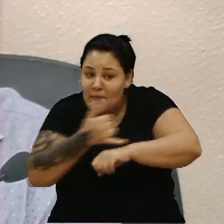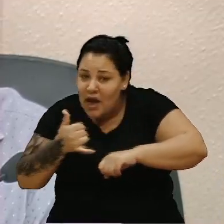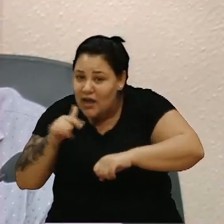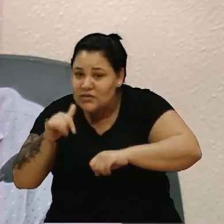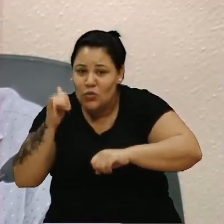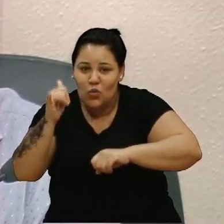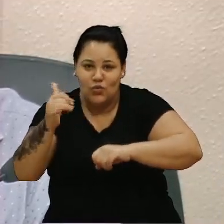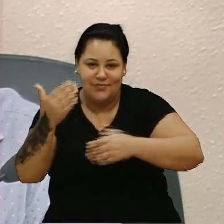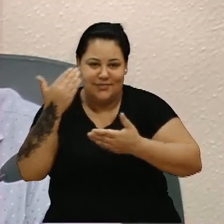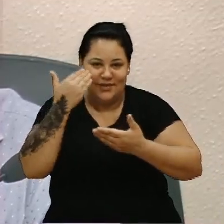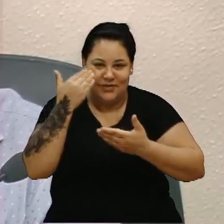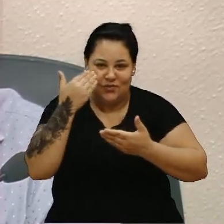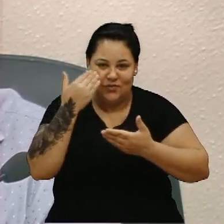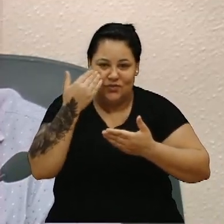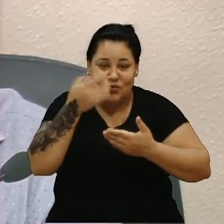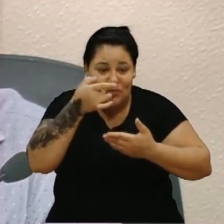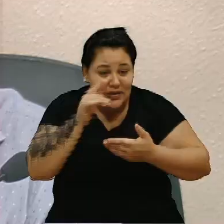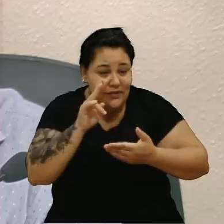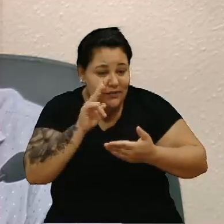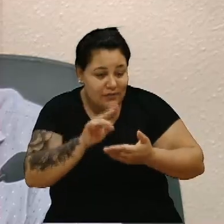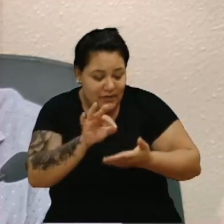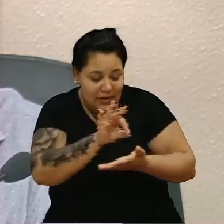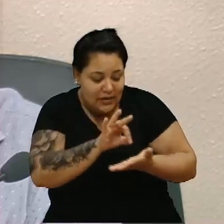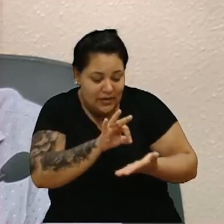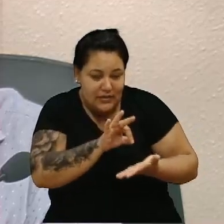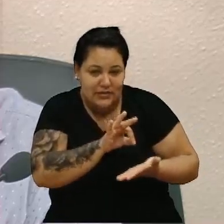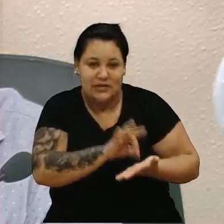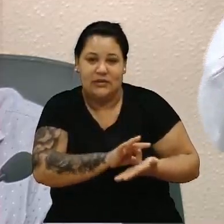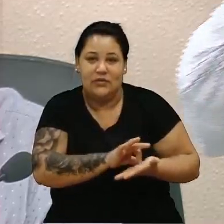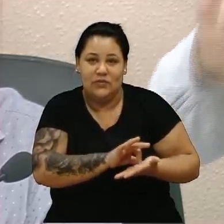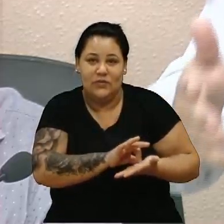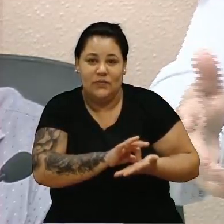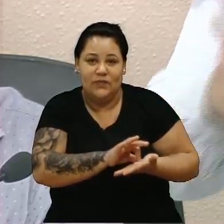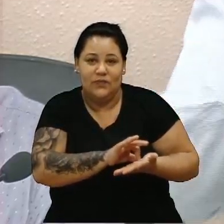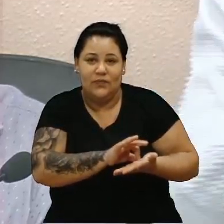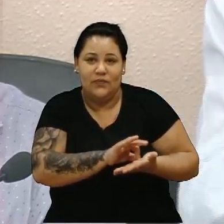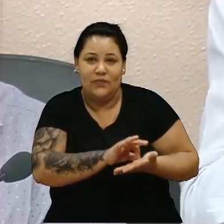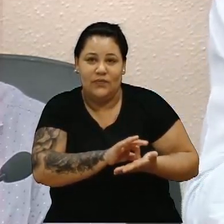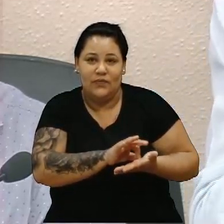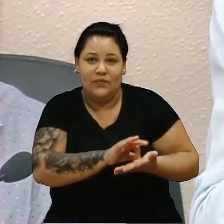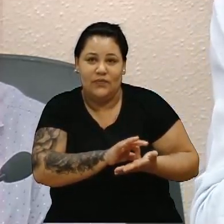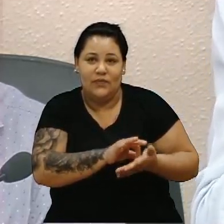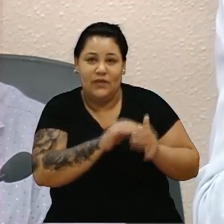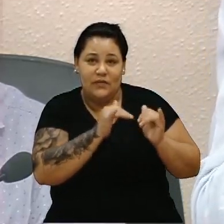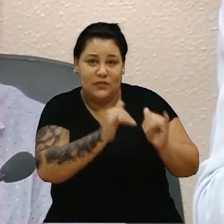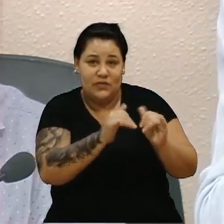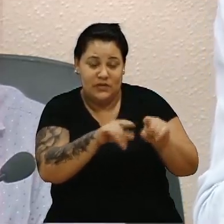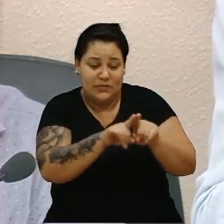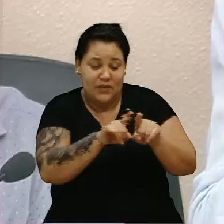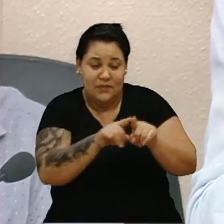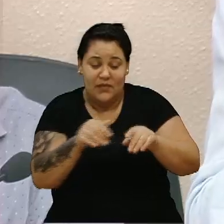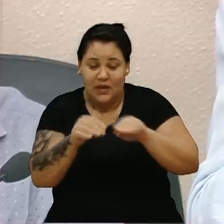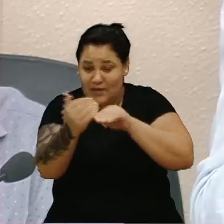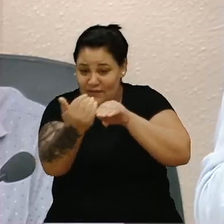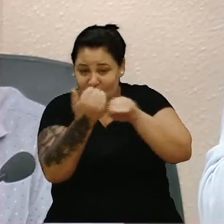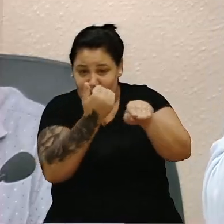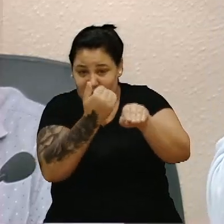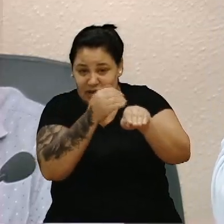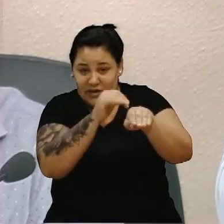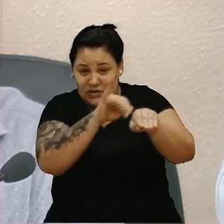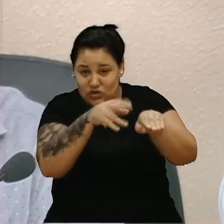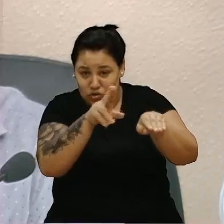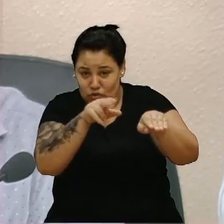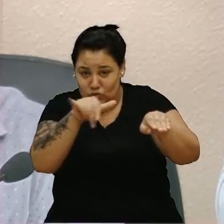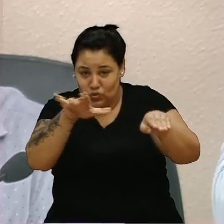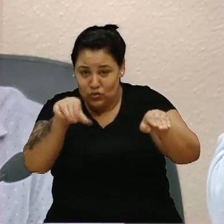modais vão comungar não só o transporte por ônibus, como também o transporte por VLT, que poderia ser feito pela Júlio, e nós podemos debater nessa